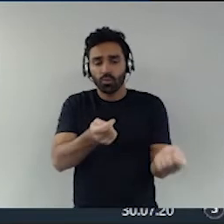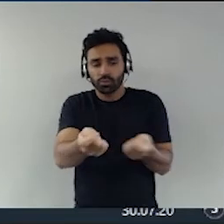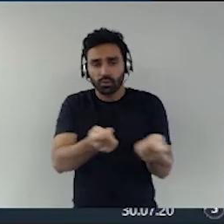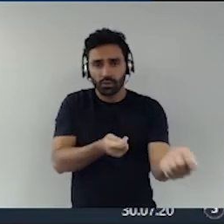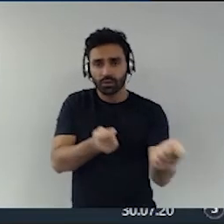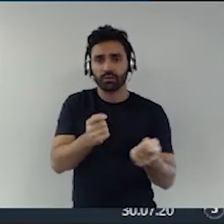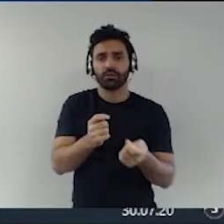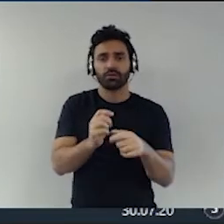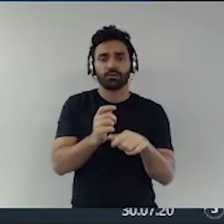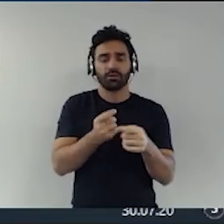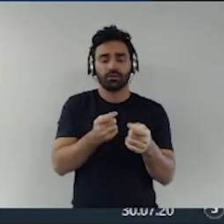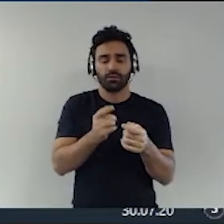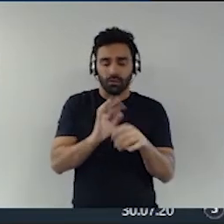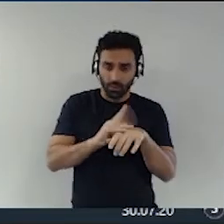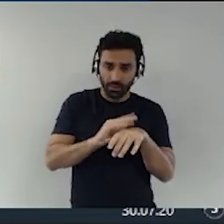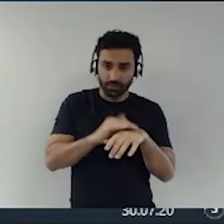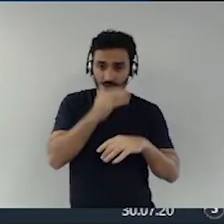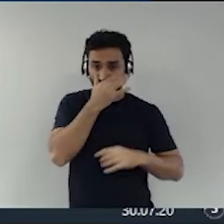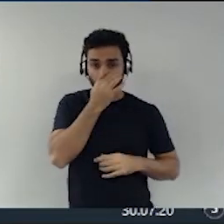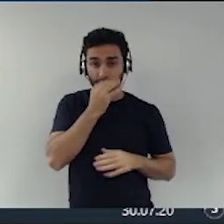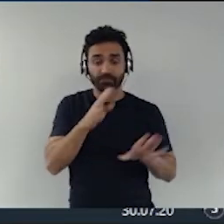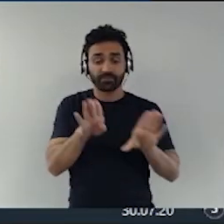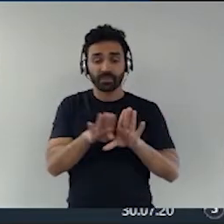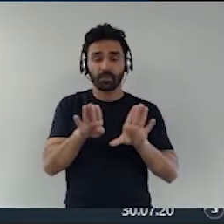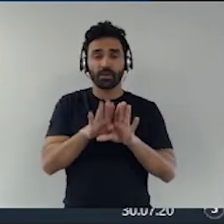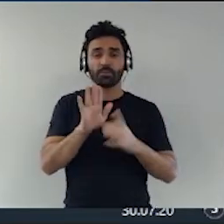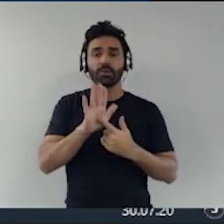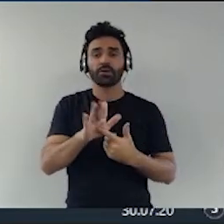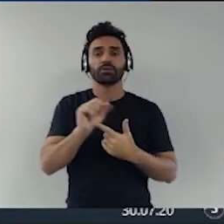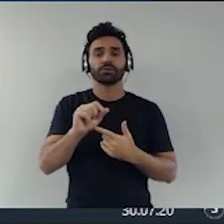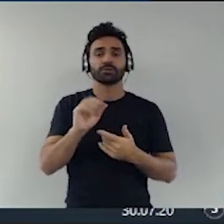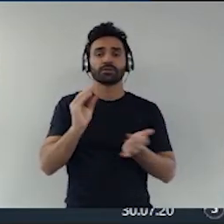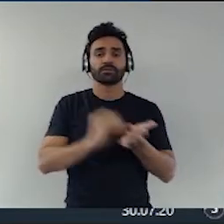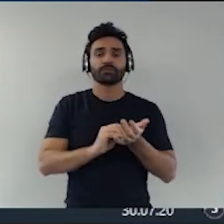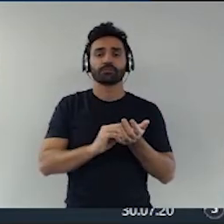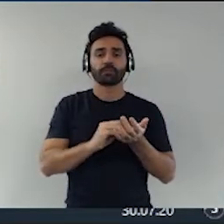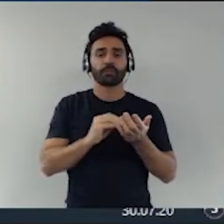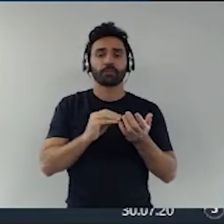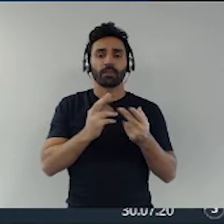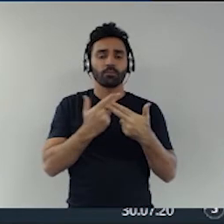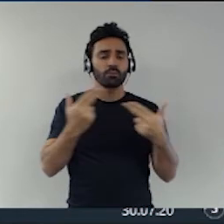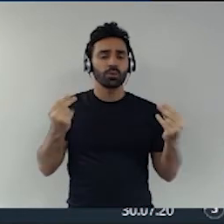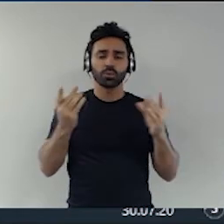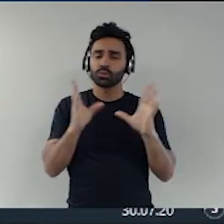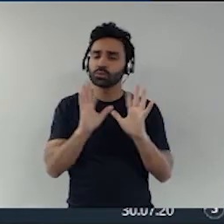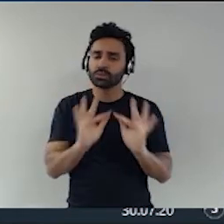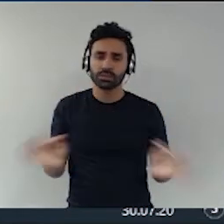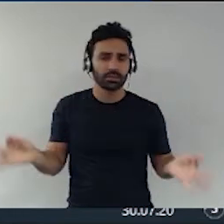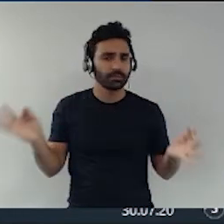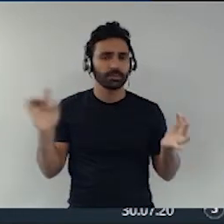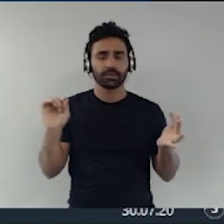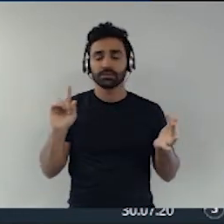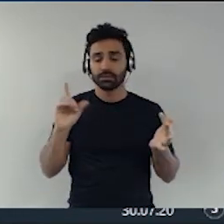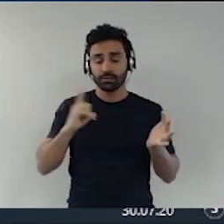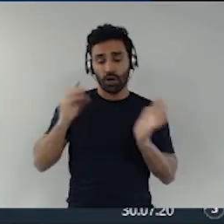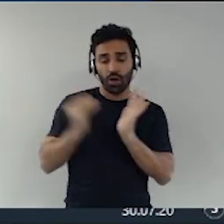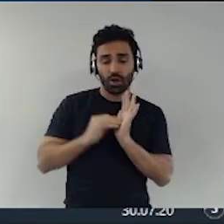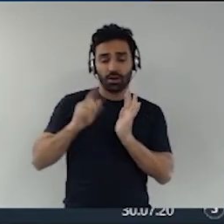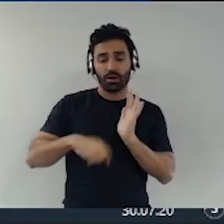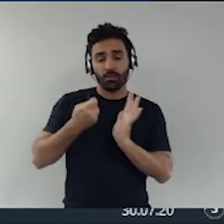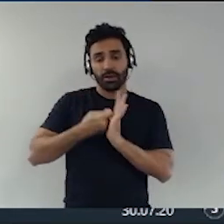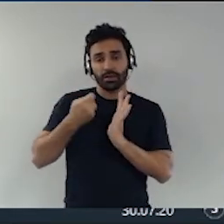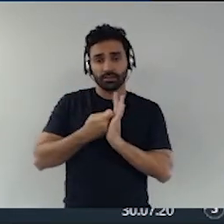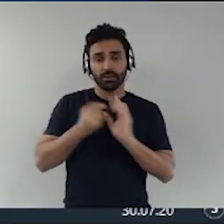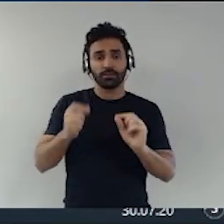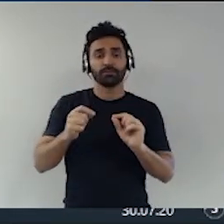doença, e estabelece, num dispositivo muito singelo, a obrigação de